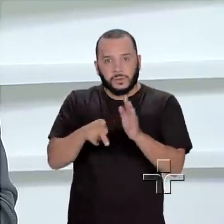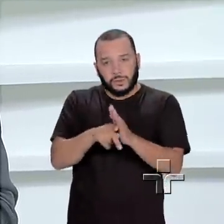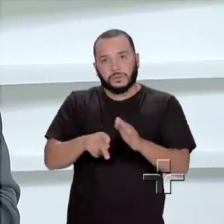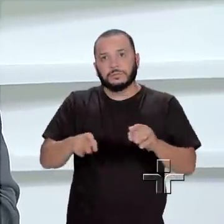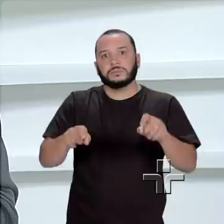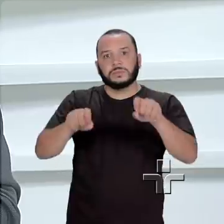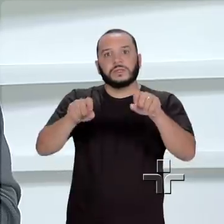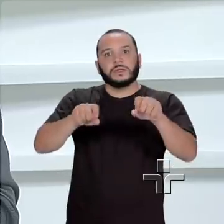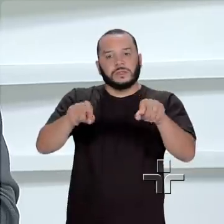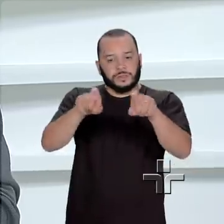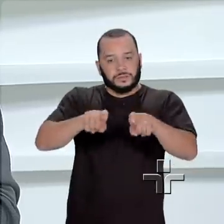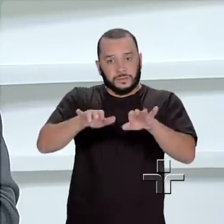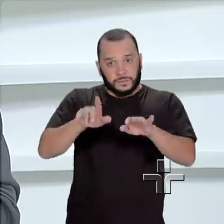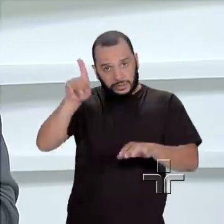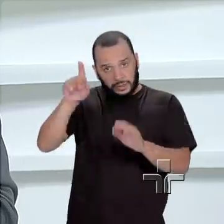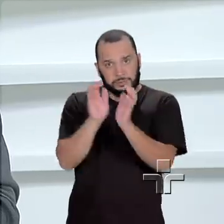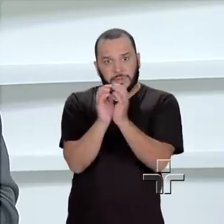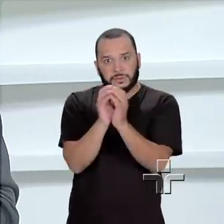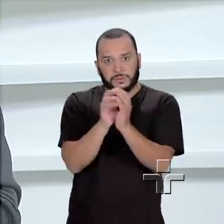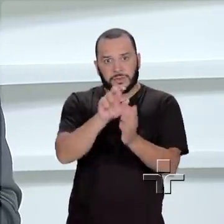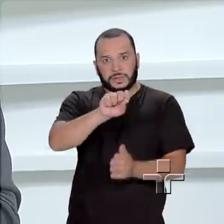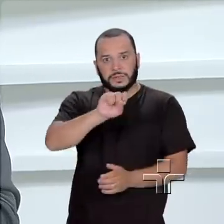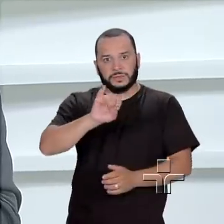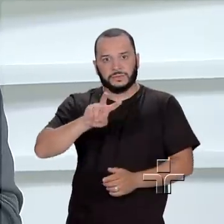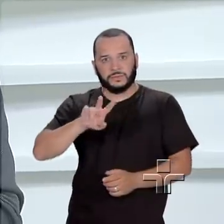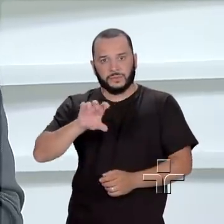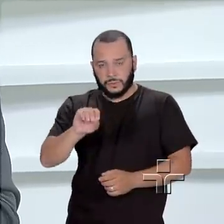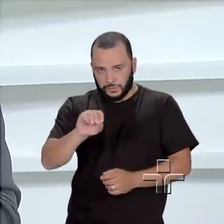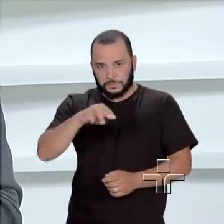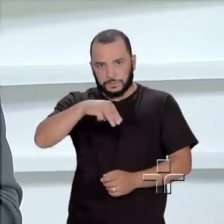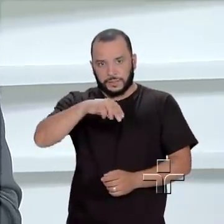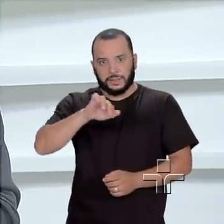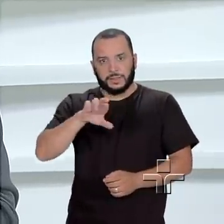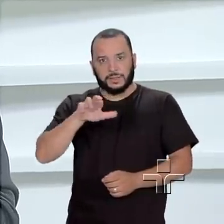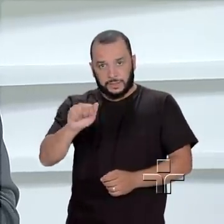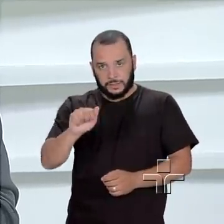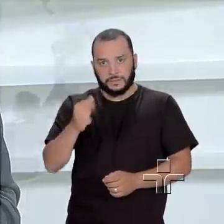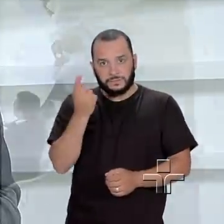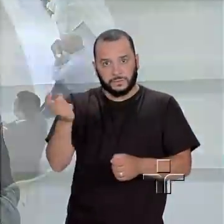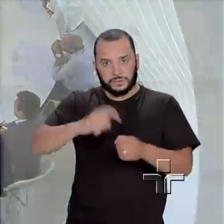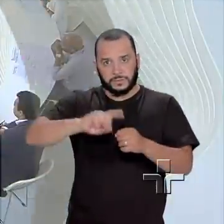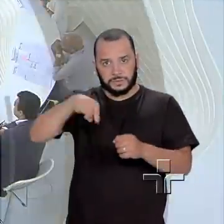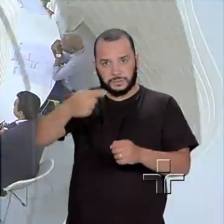de Pernambuco, professor Silvio Meira. Voltamos daqui a um minutinho.